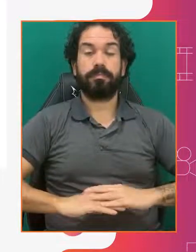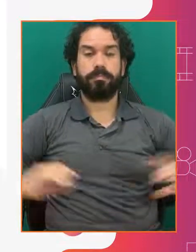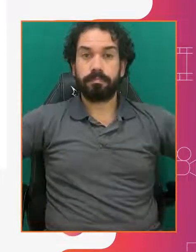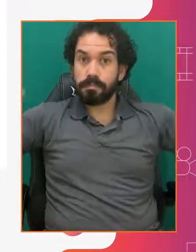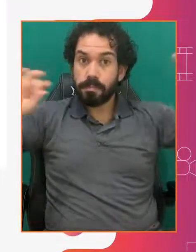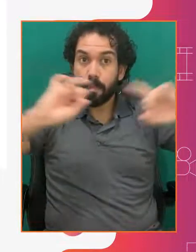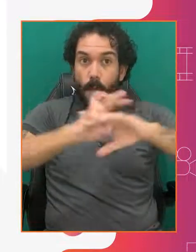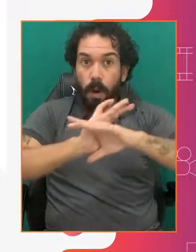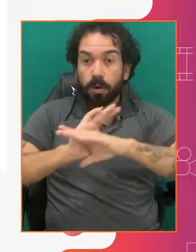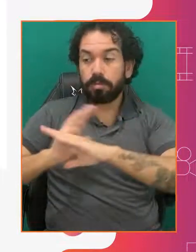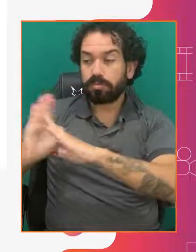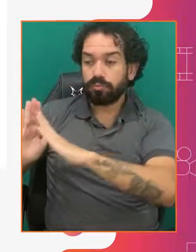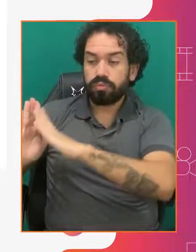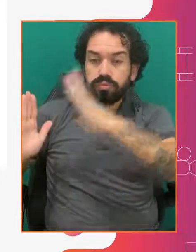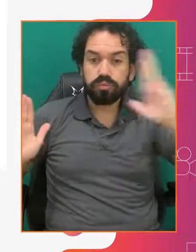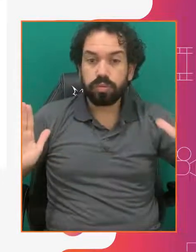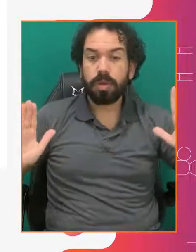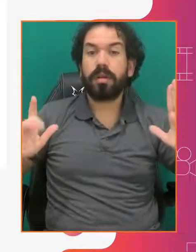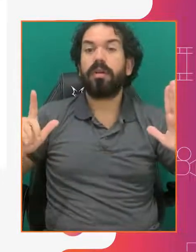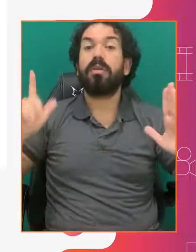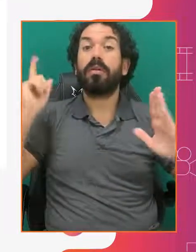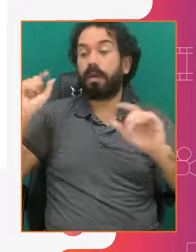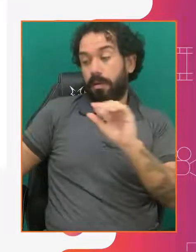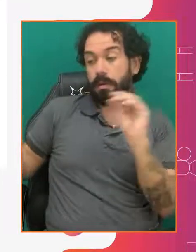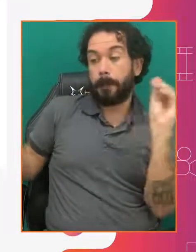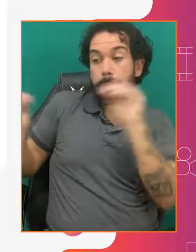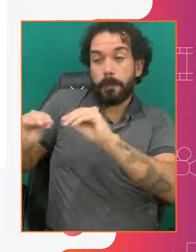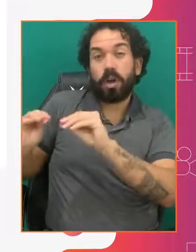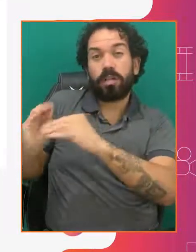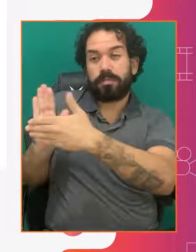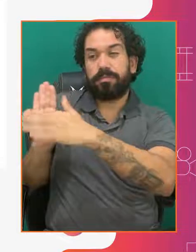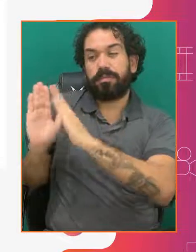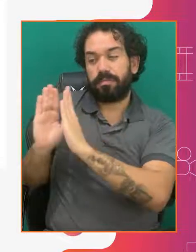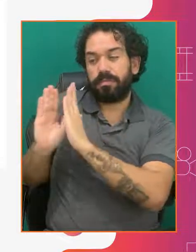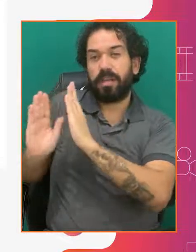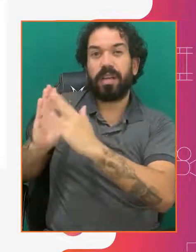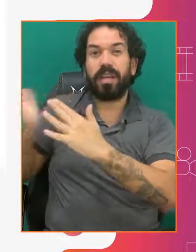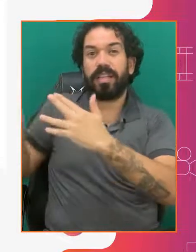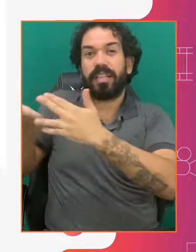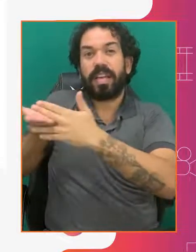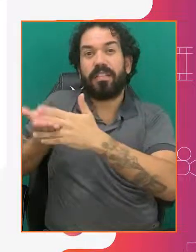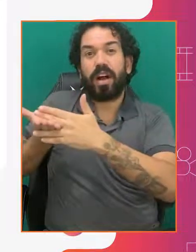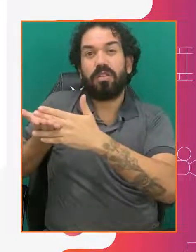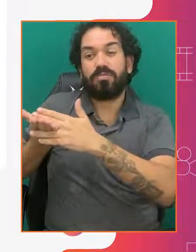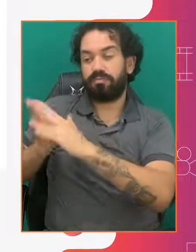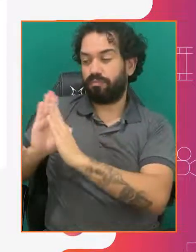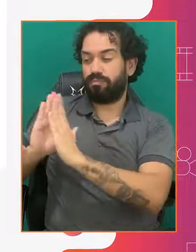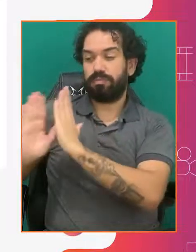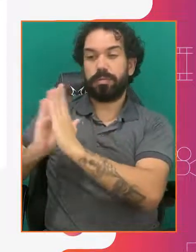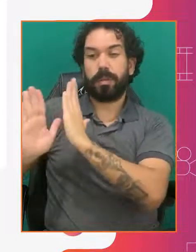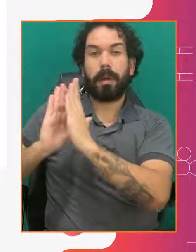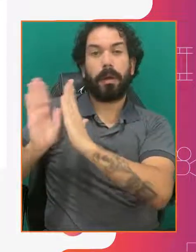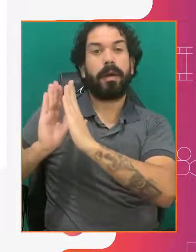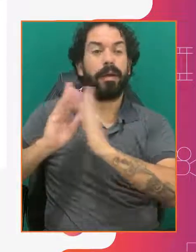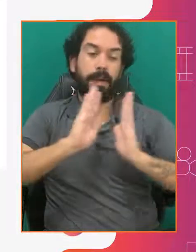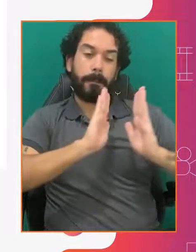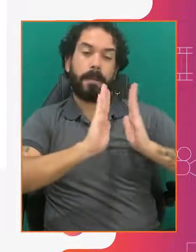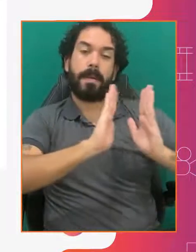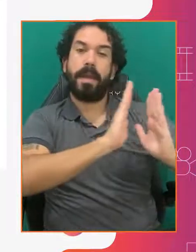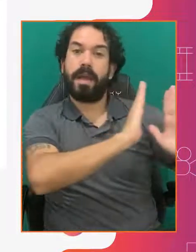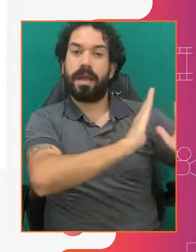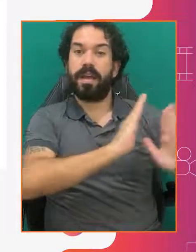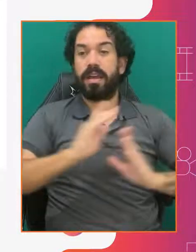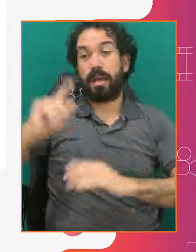Depois disso, você faz as intervalações, que são os quadros secundários, intermediários, que